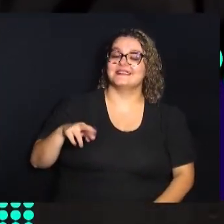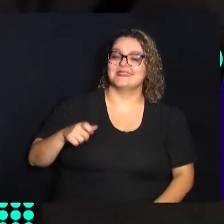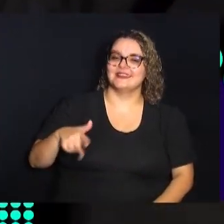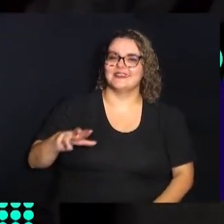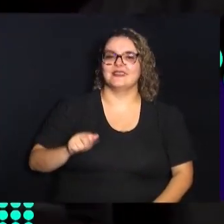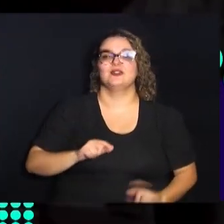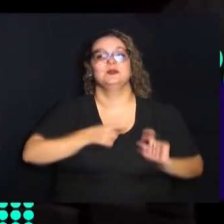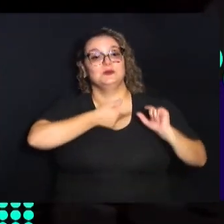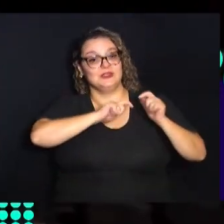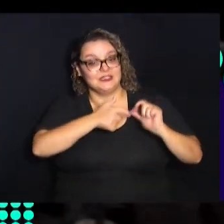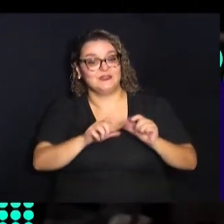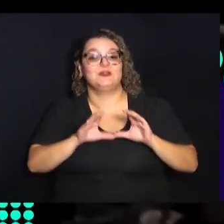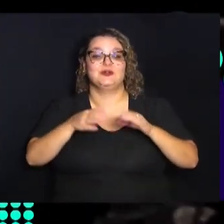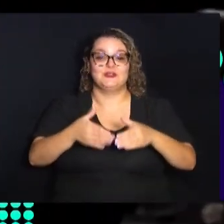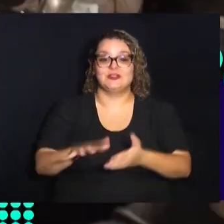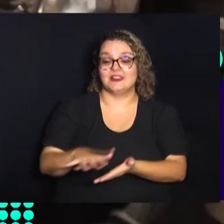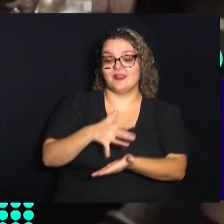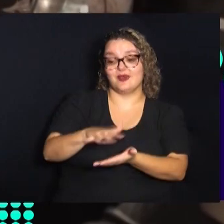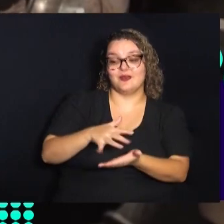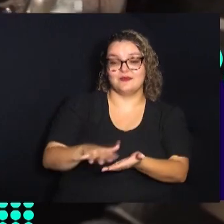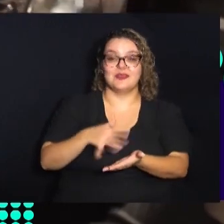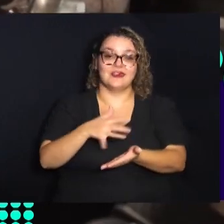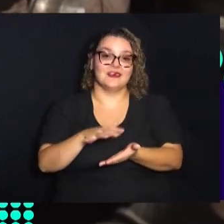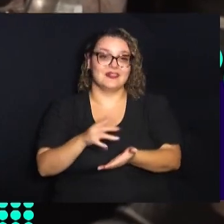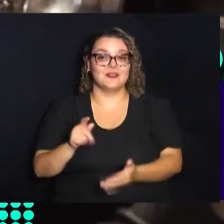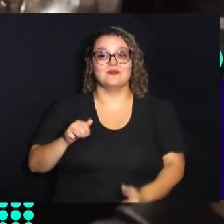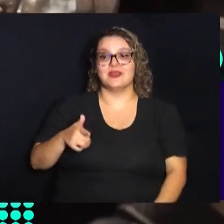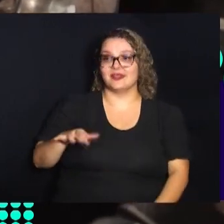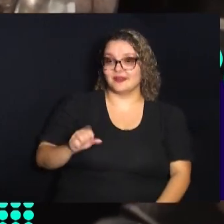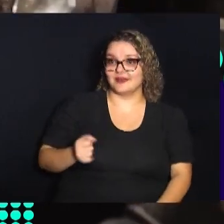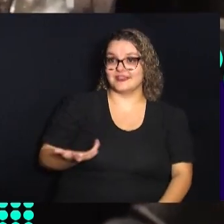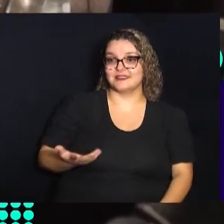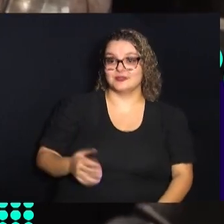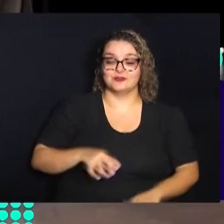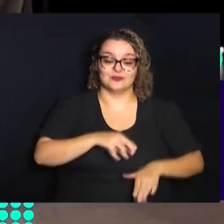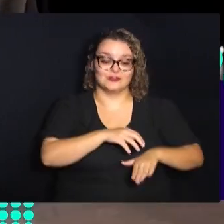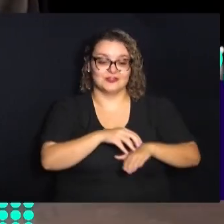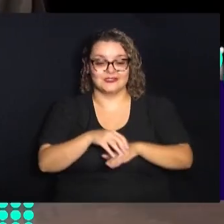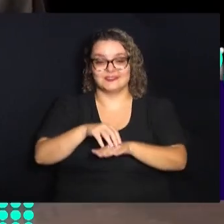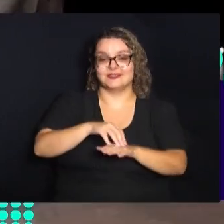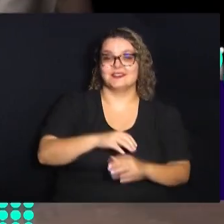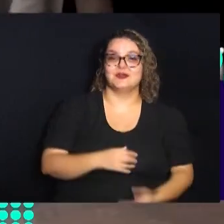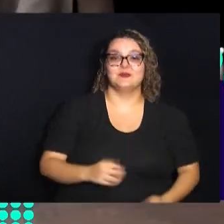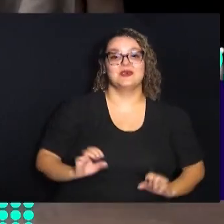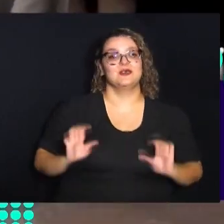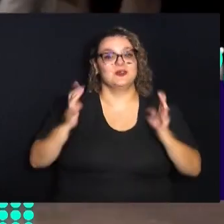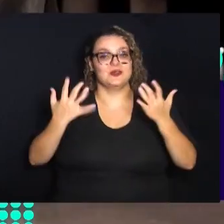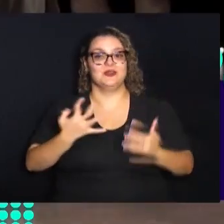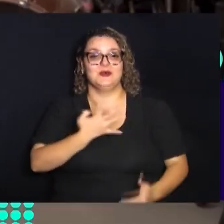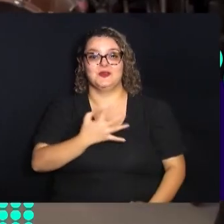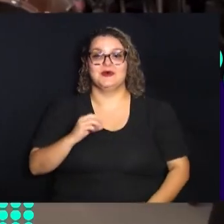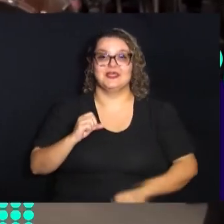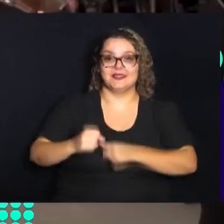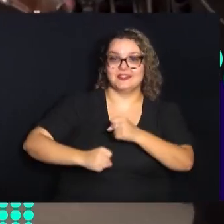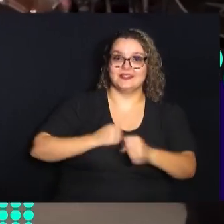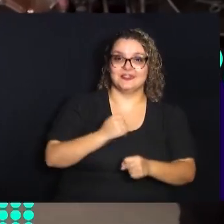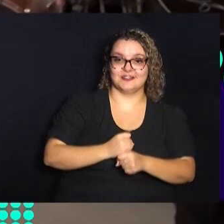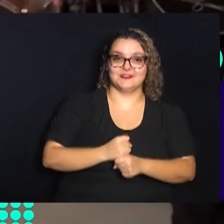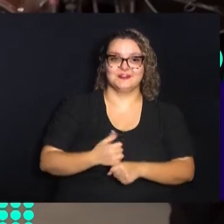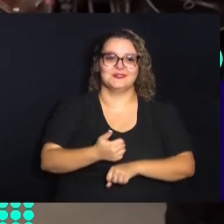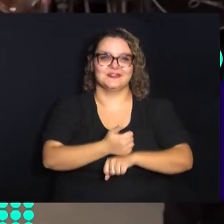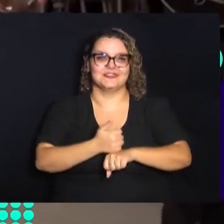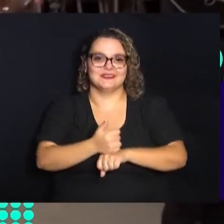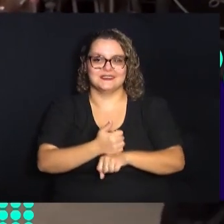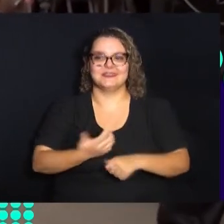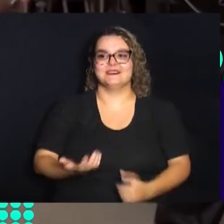Raça Negra, um dos mais tradicionais grupos de samba e pagode do país, saiu em turnê para comemorar seus 40 anos